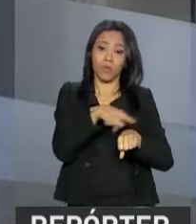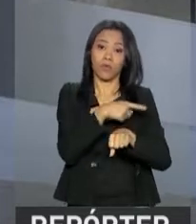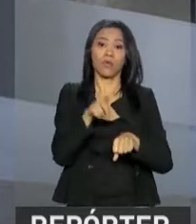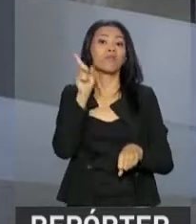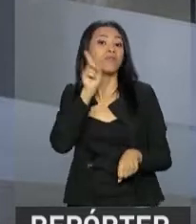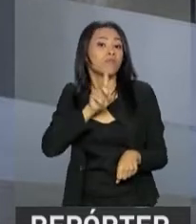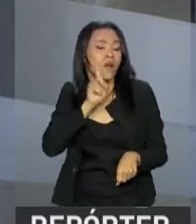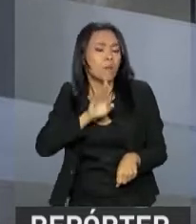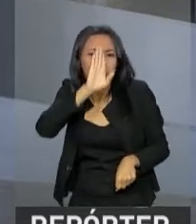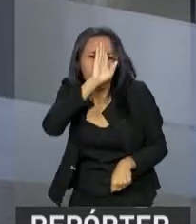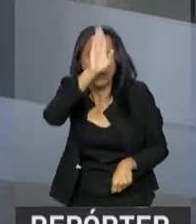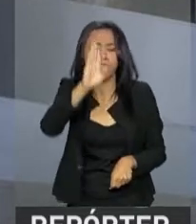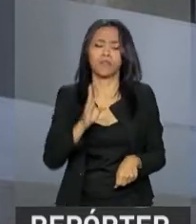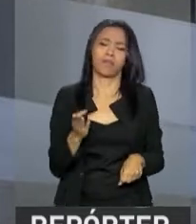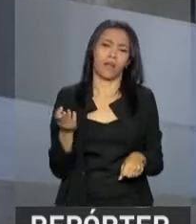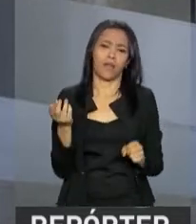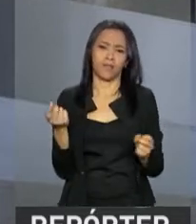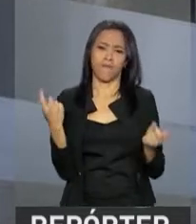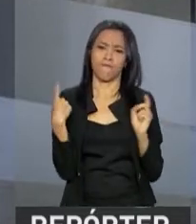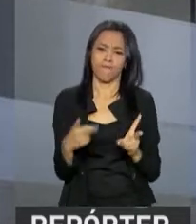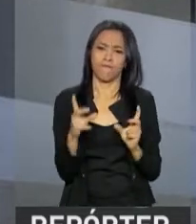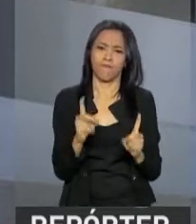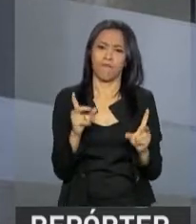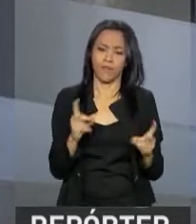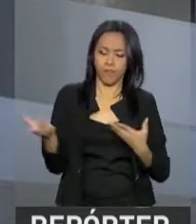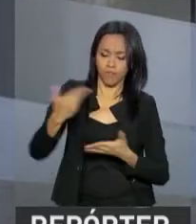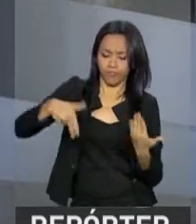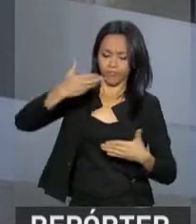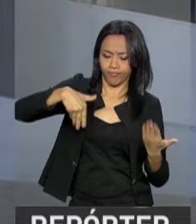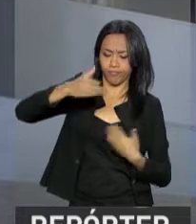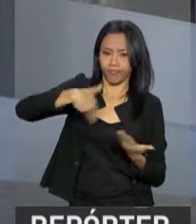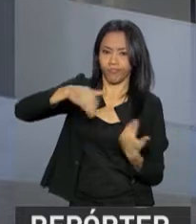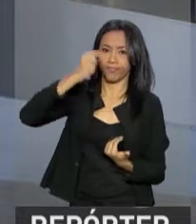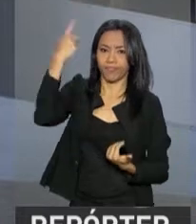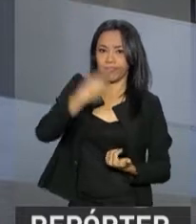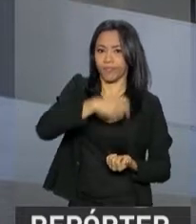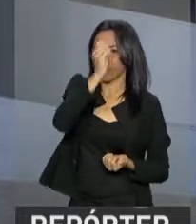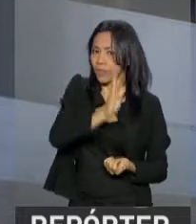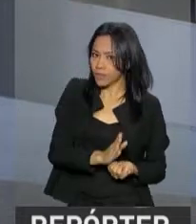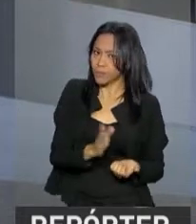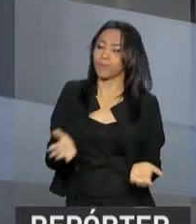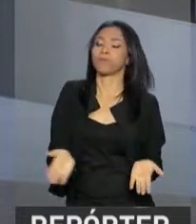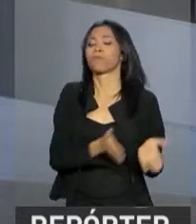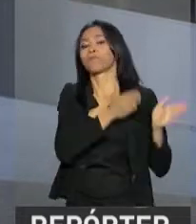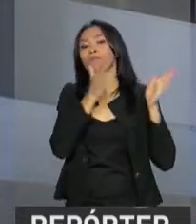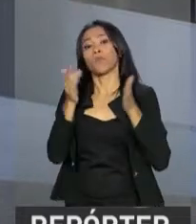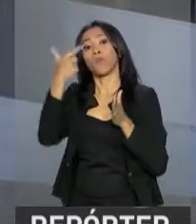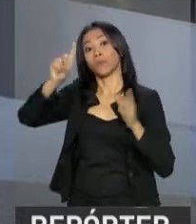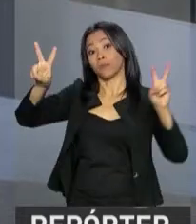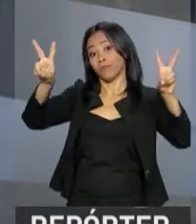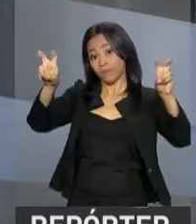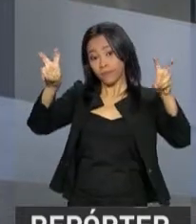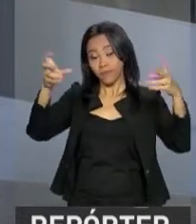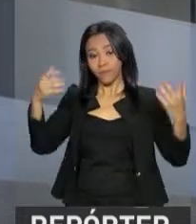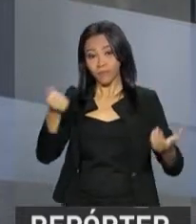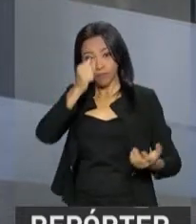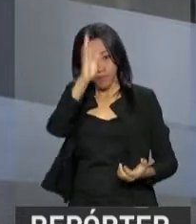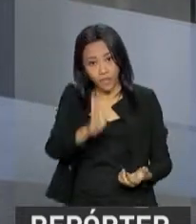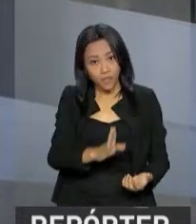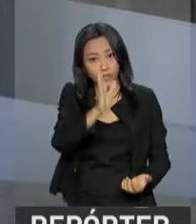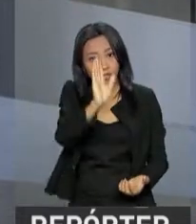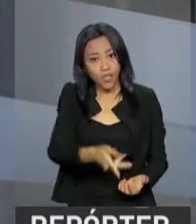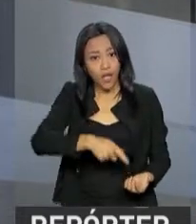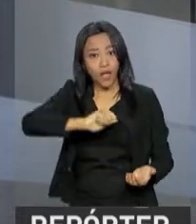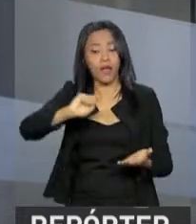parceiros comerciais do brasil e thaíssa mudando um pouco de assunto o brasil assinou a